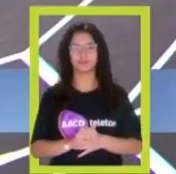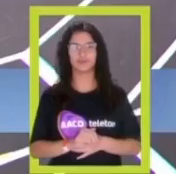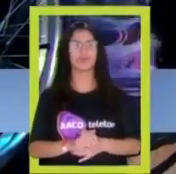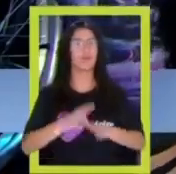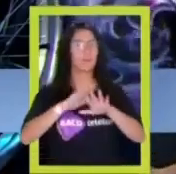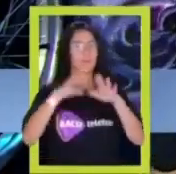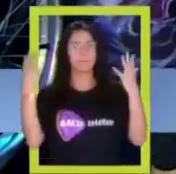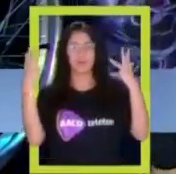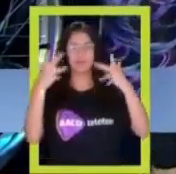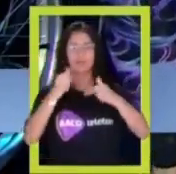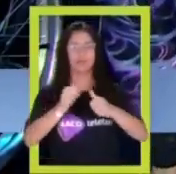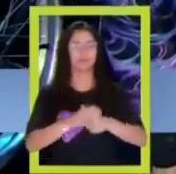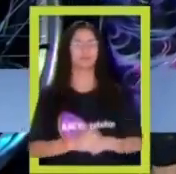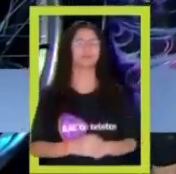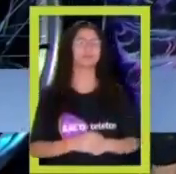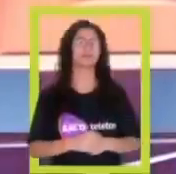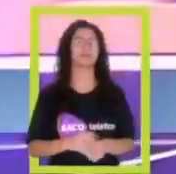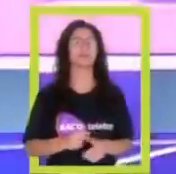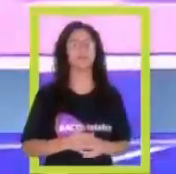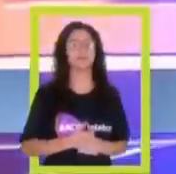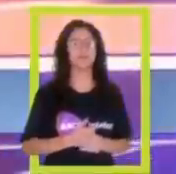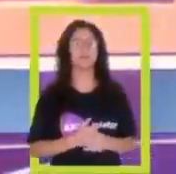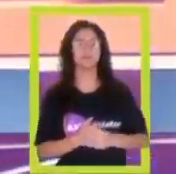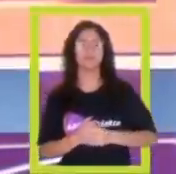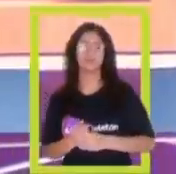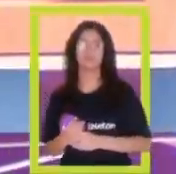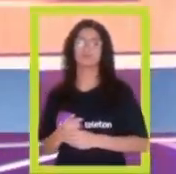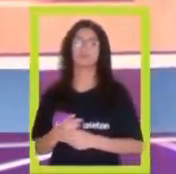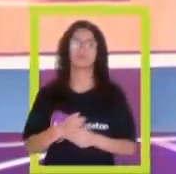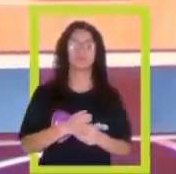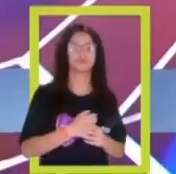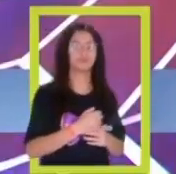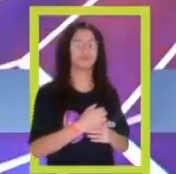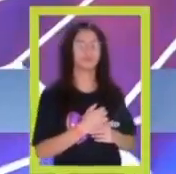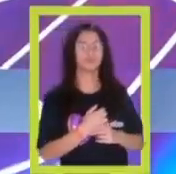Arrasa, maravilha! Vamos lá, sobe! Bota pra subir!